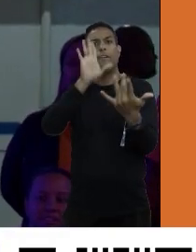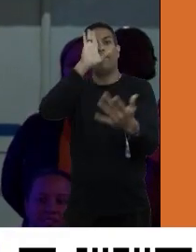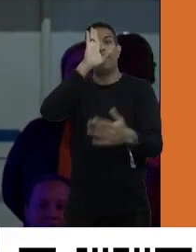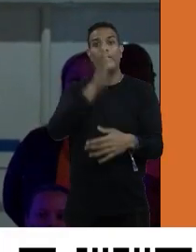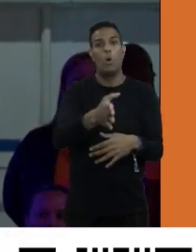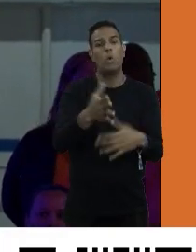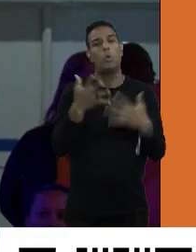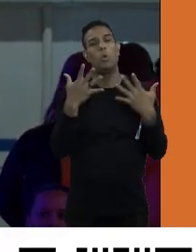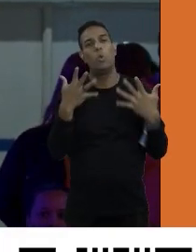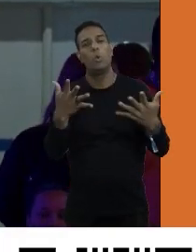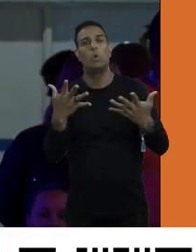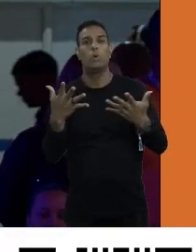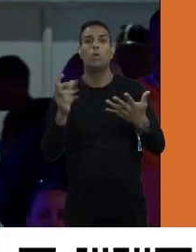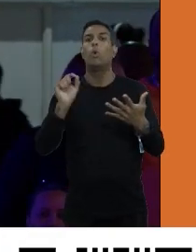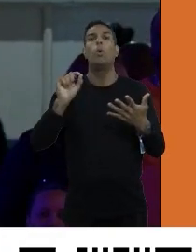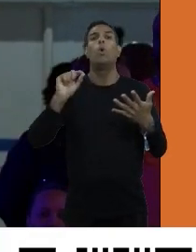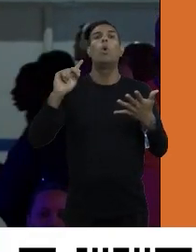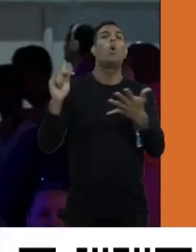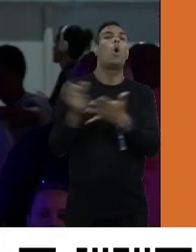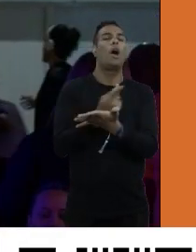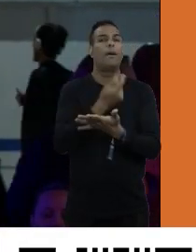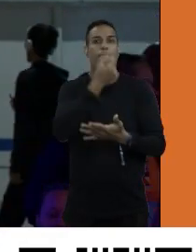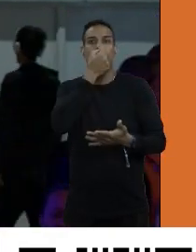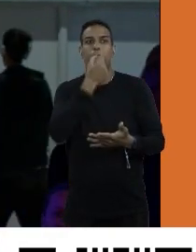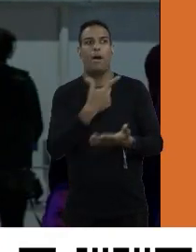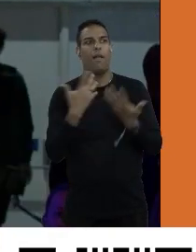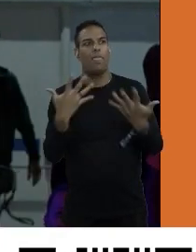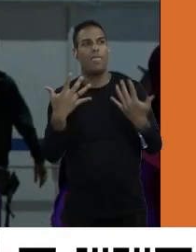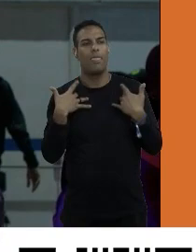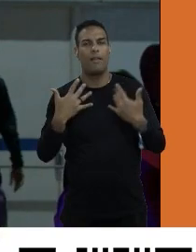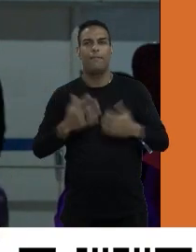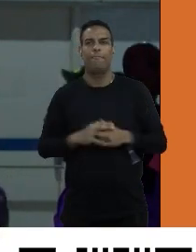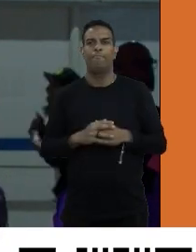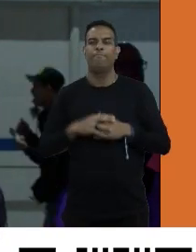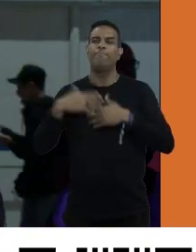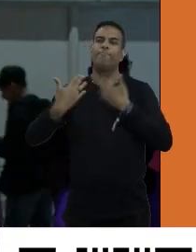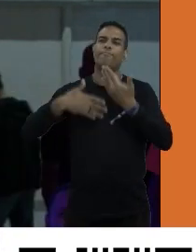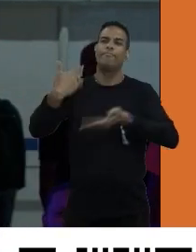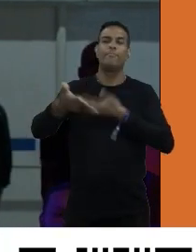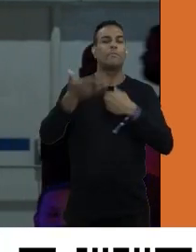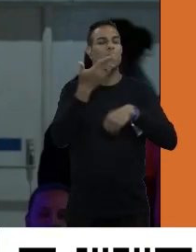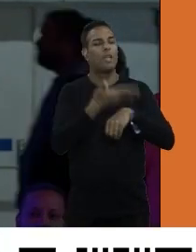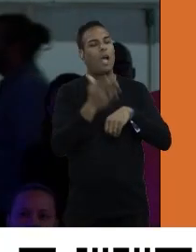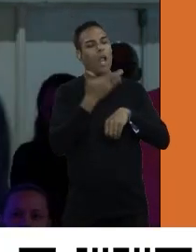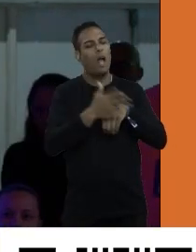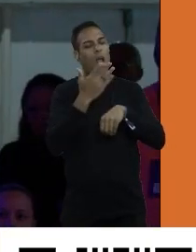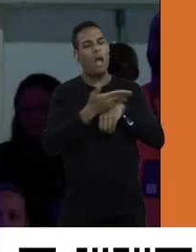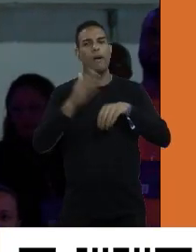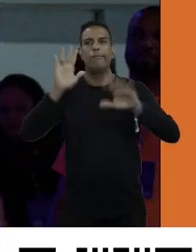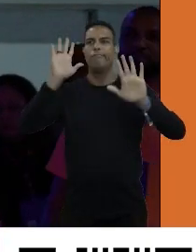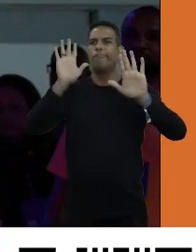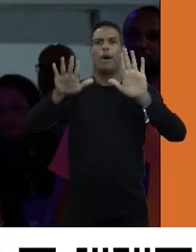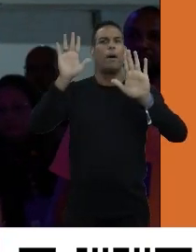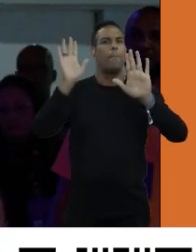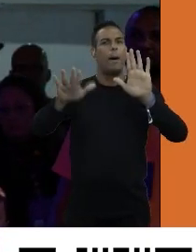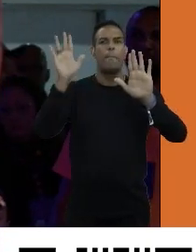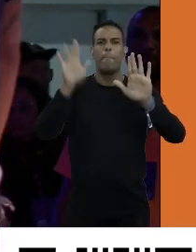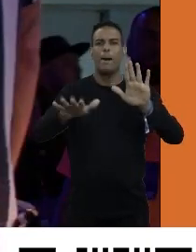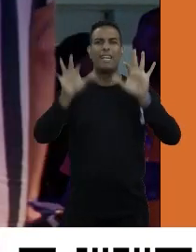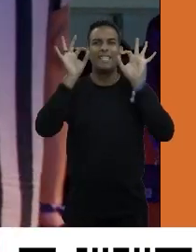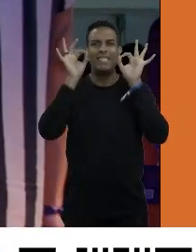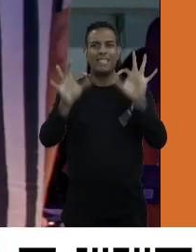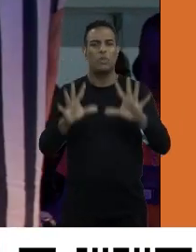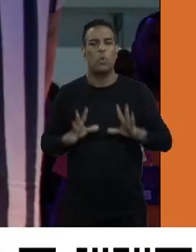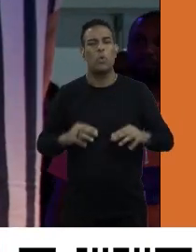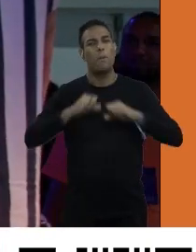linha. Então, olha só como é que a vida é engraçada, né? A gente passa a vida inteira treinando na parede para essa bola encaixar,